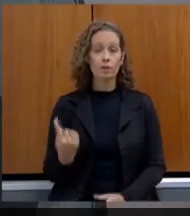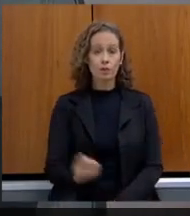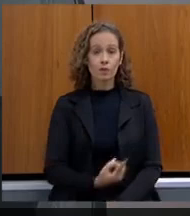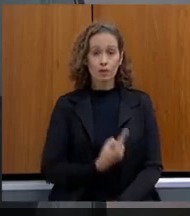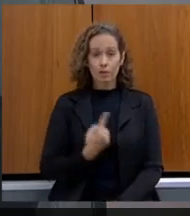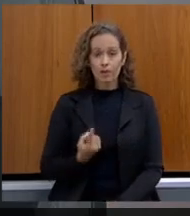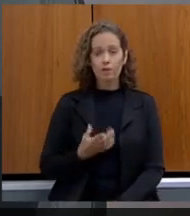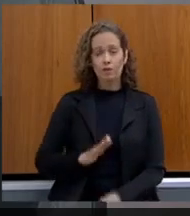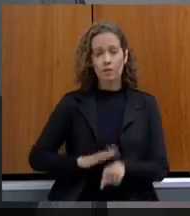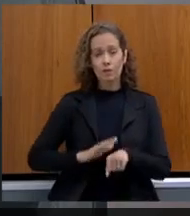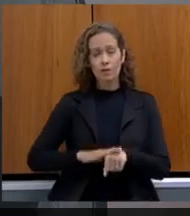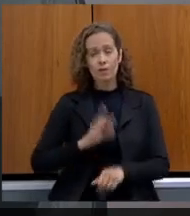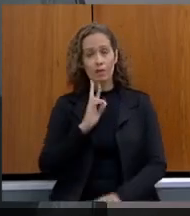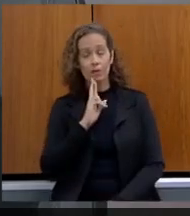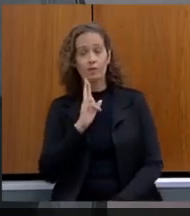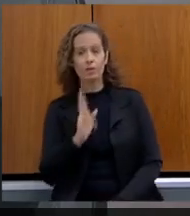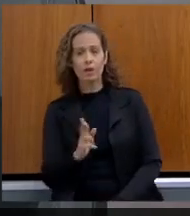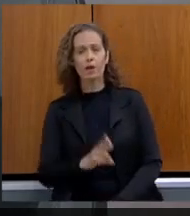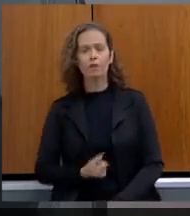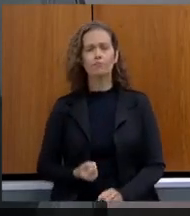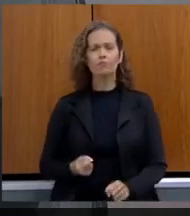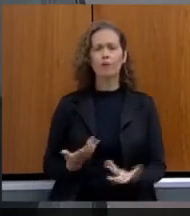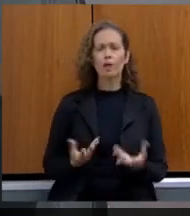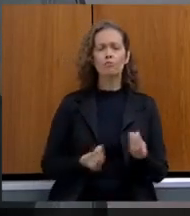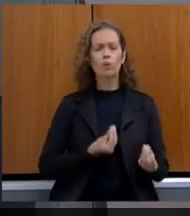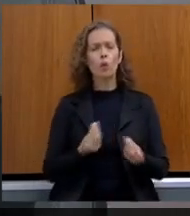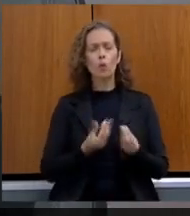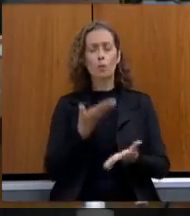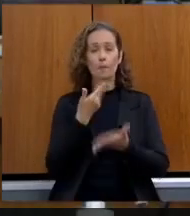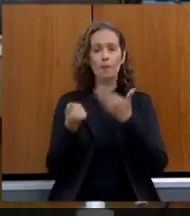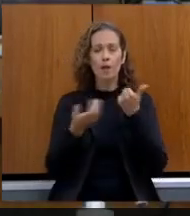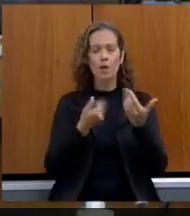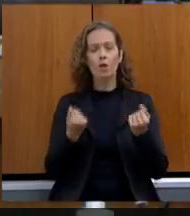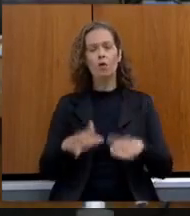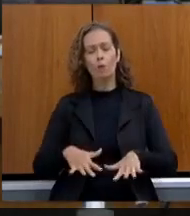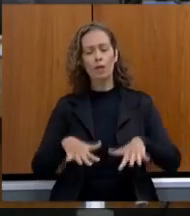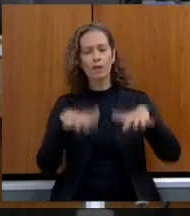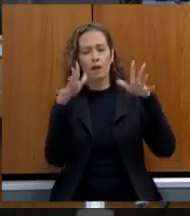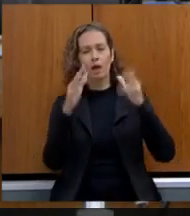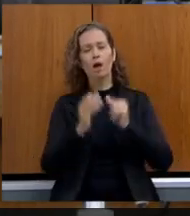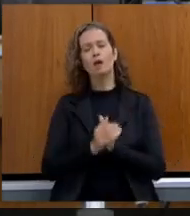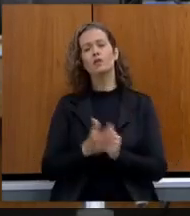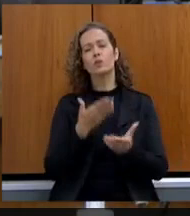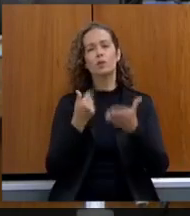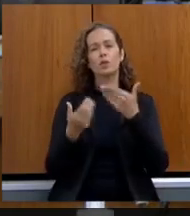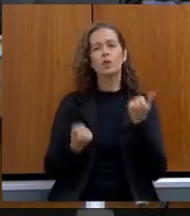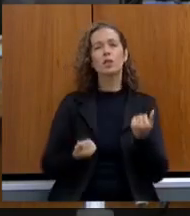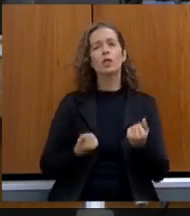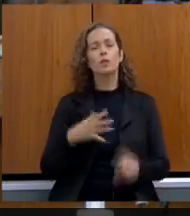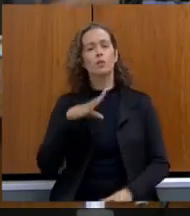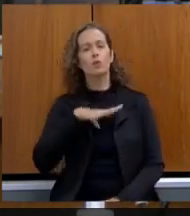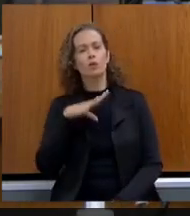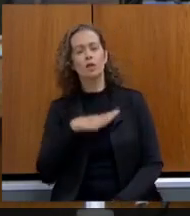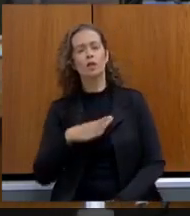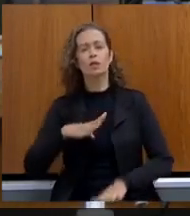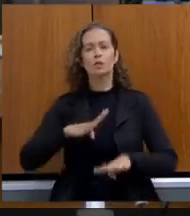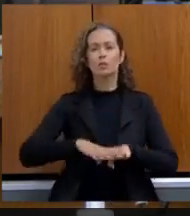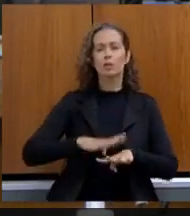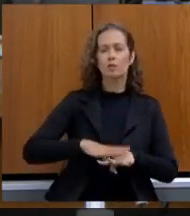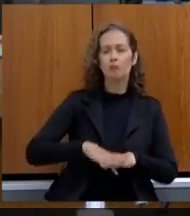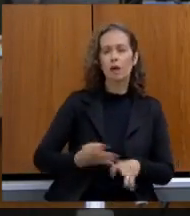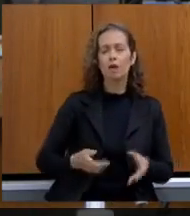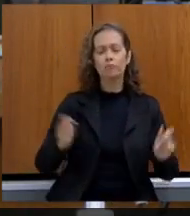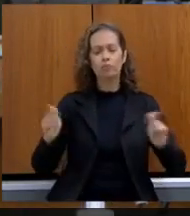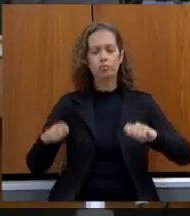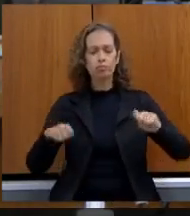tem tido em termos de resultado mais uma vez de qualidade da educação de melhoria de aprendizagem das nossas crianças em português e matemática nas competências